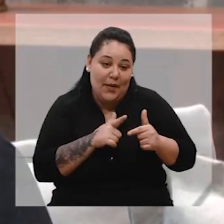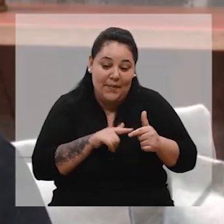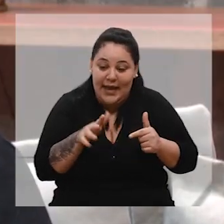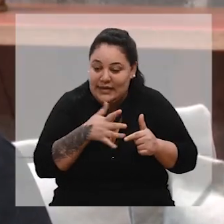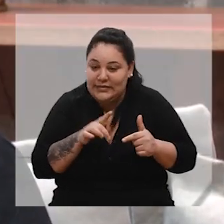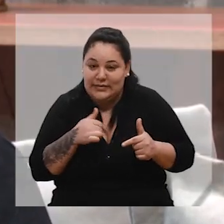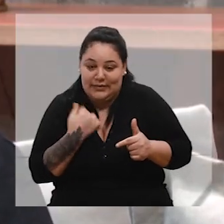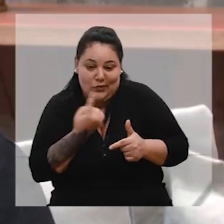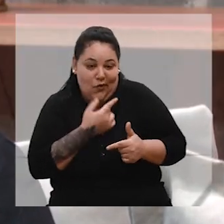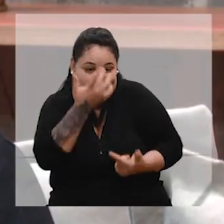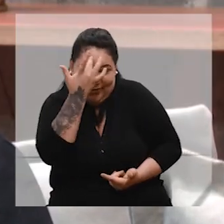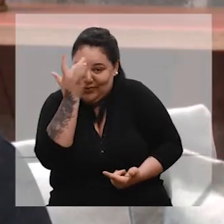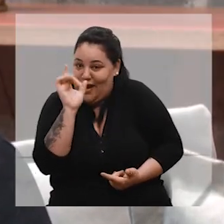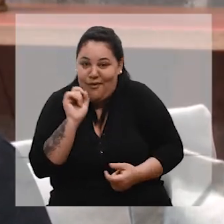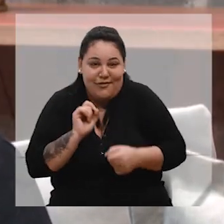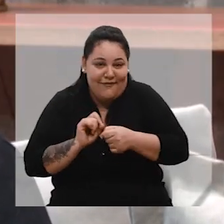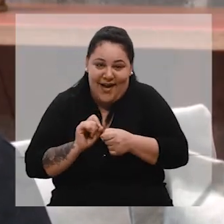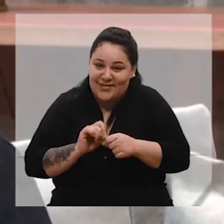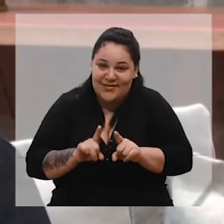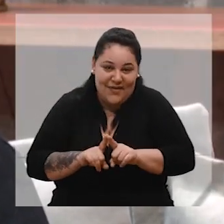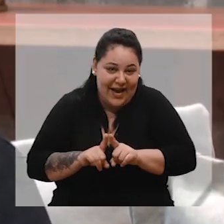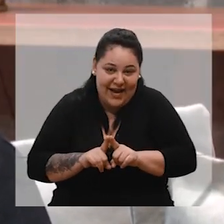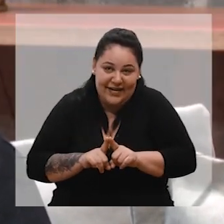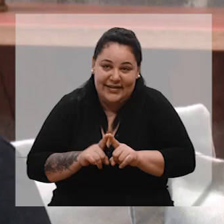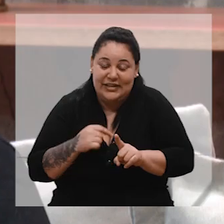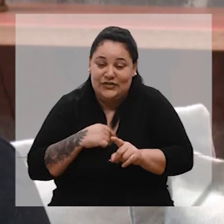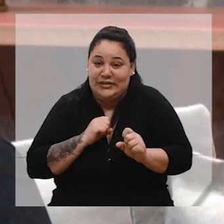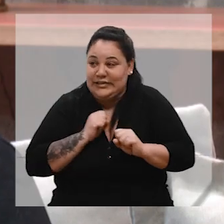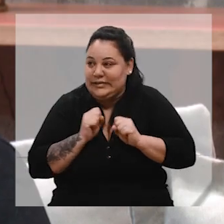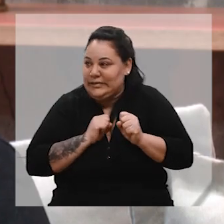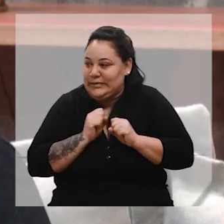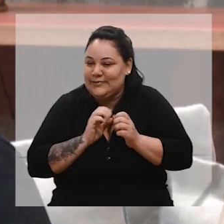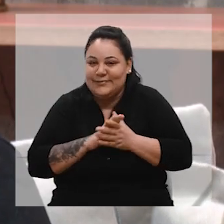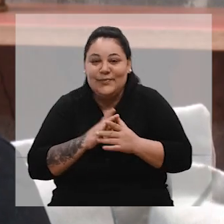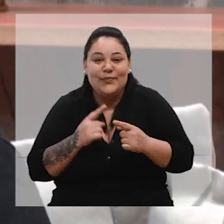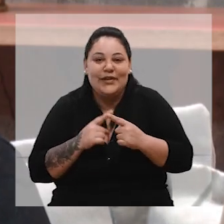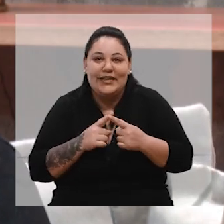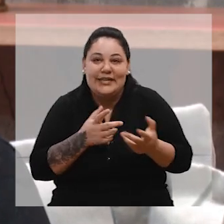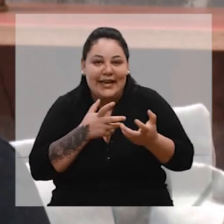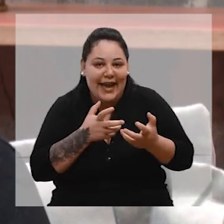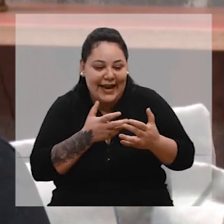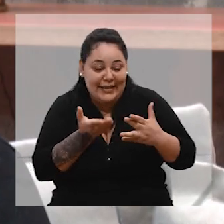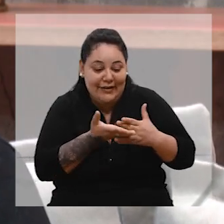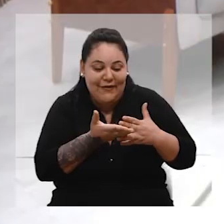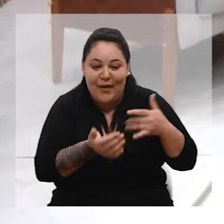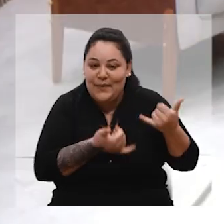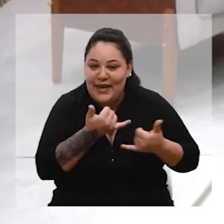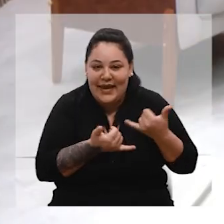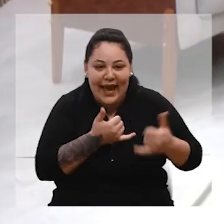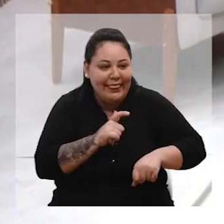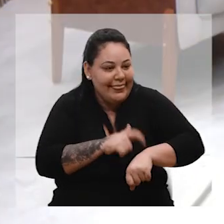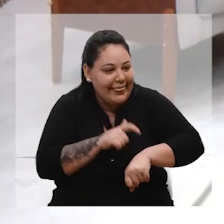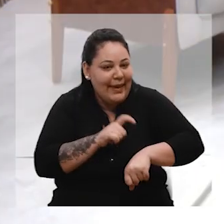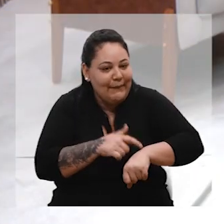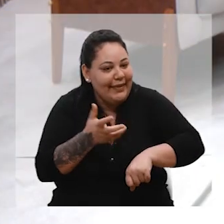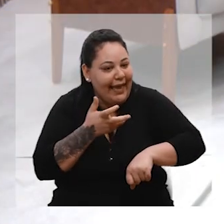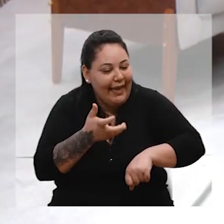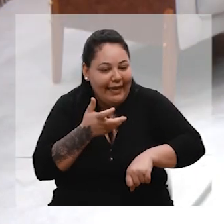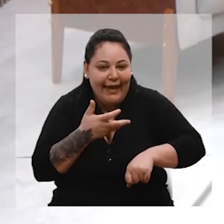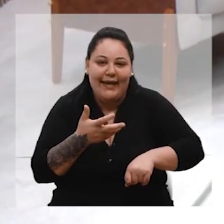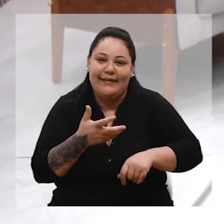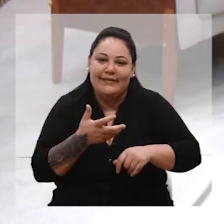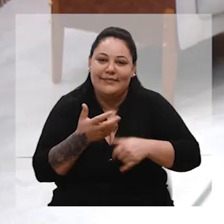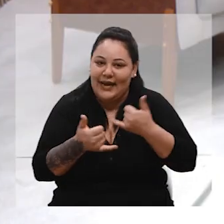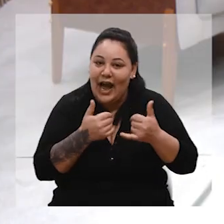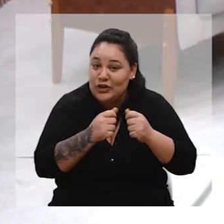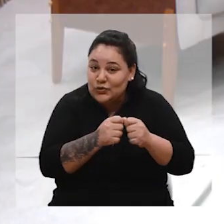passar por situações que às vezes a gente fica assim naquela angústia, eles né? querem mais tempo, Irã, tu tá entendendo? Para